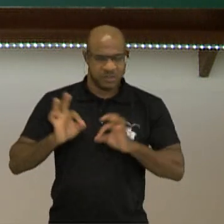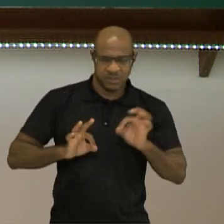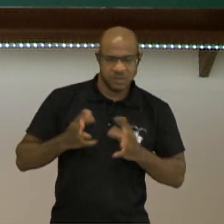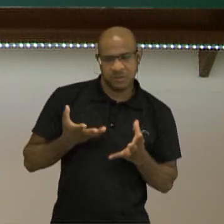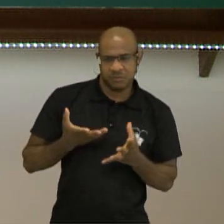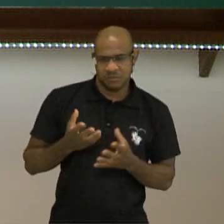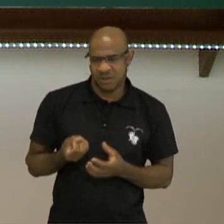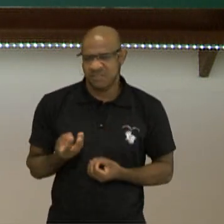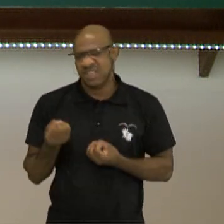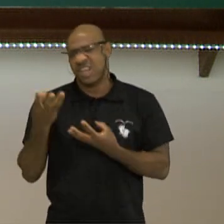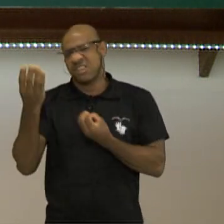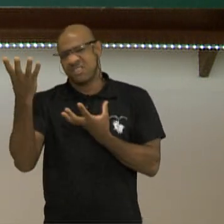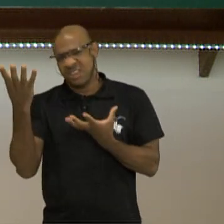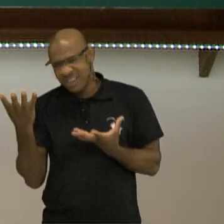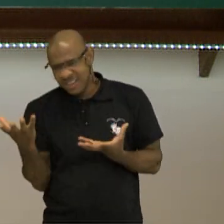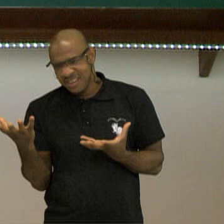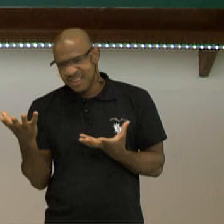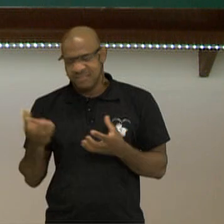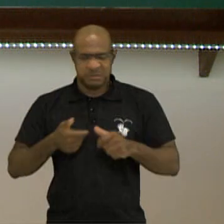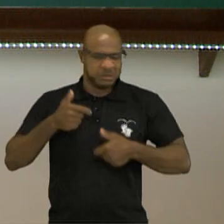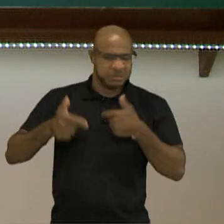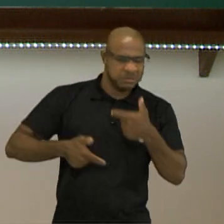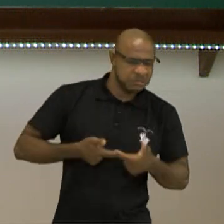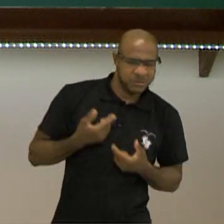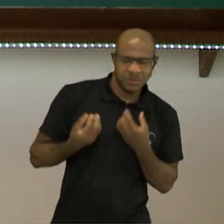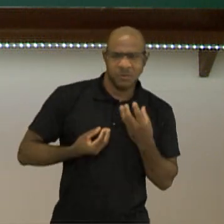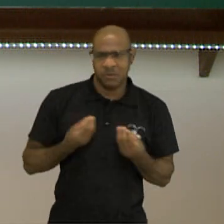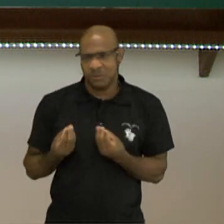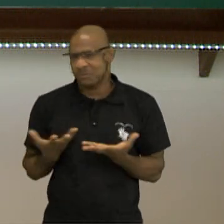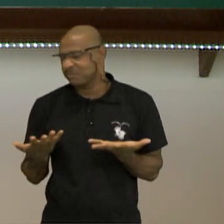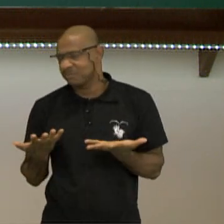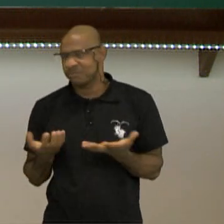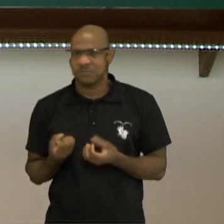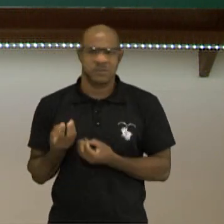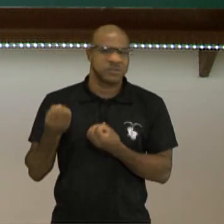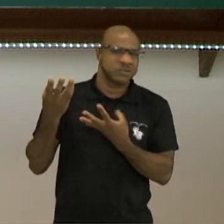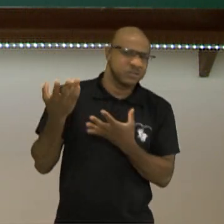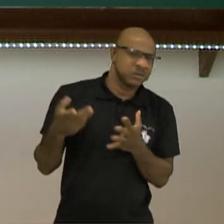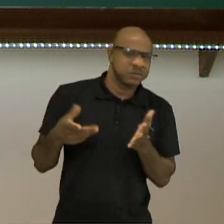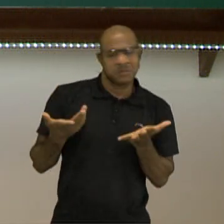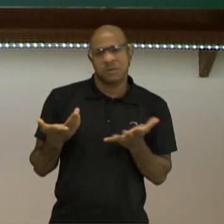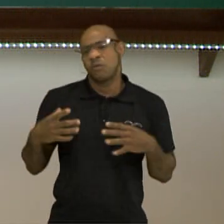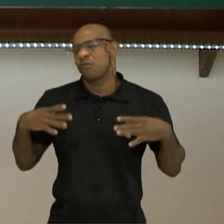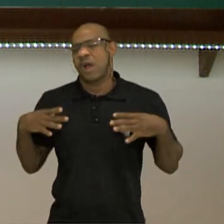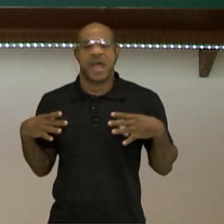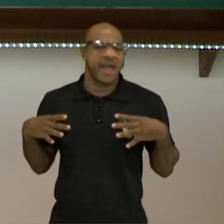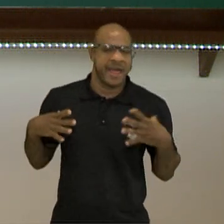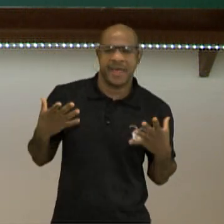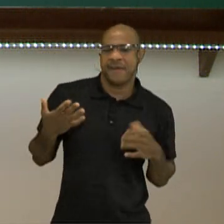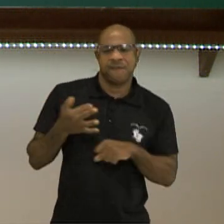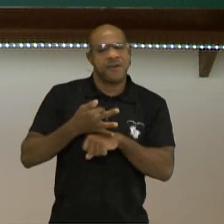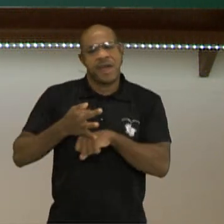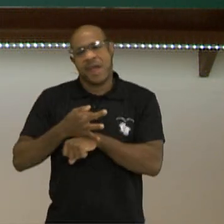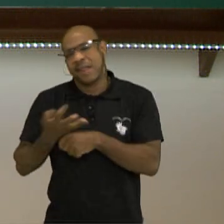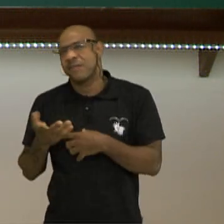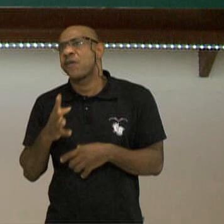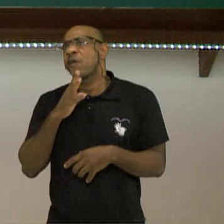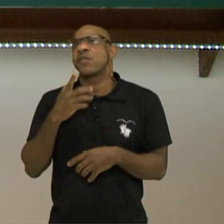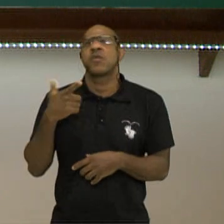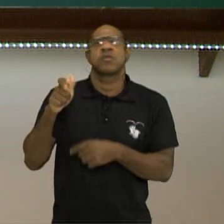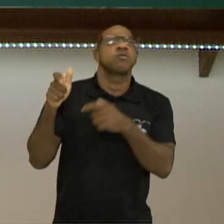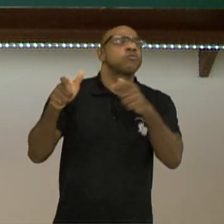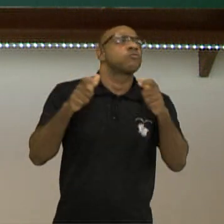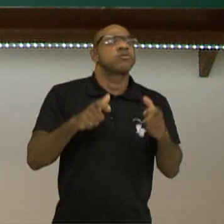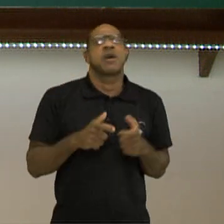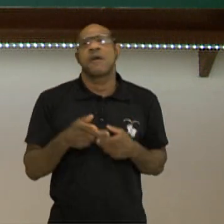a lot? Quem sabe você vai viajar a trabalho ou todas as suas férias você vai conhecer algum lugar, visitar